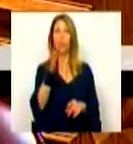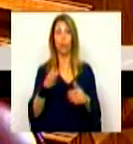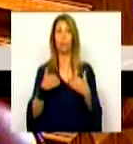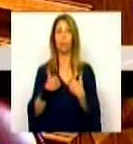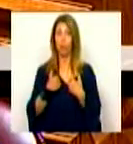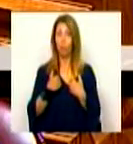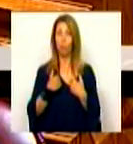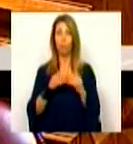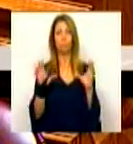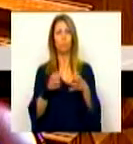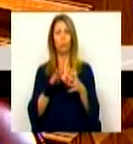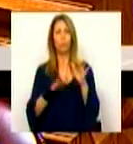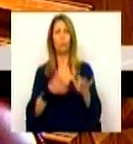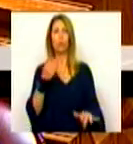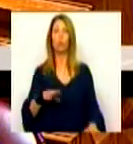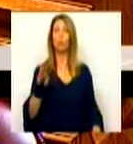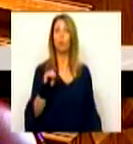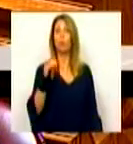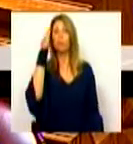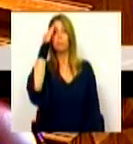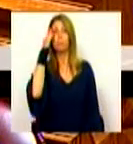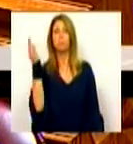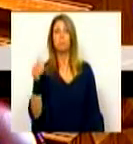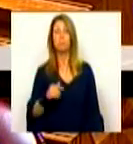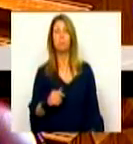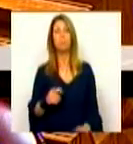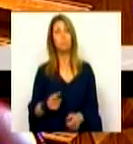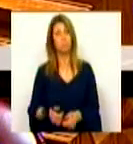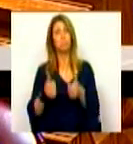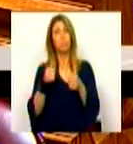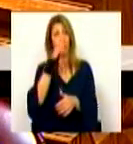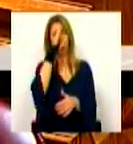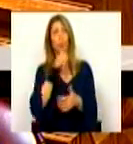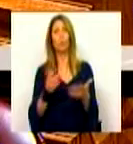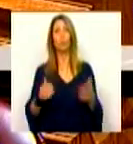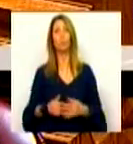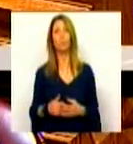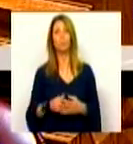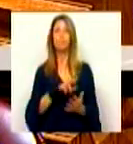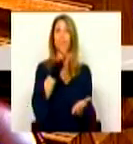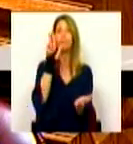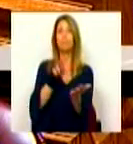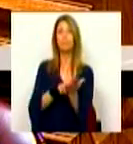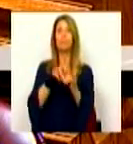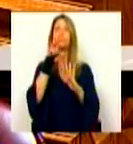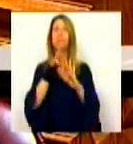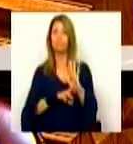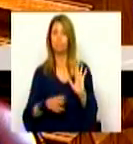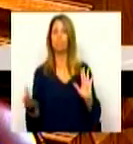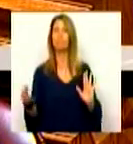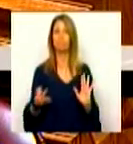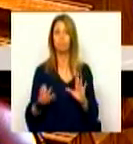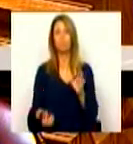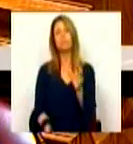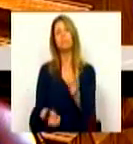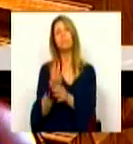eu e o Grupo Paralelo do PS entendemos que esteve bem o Governo ao aprovar este regime, ao